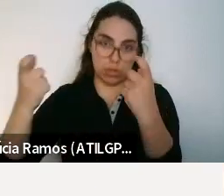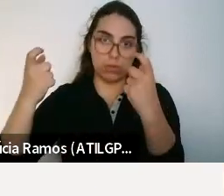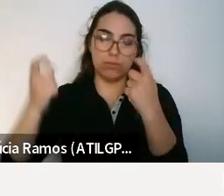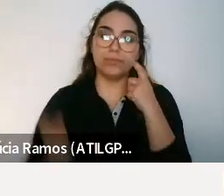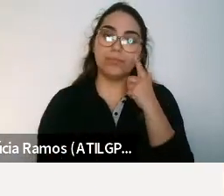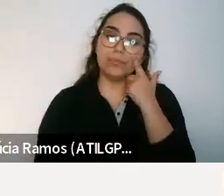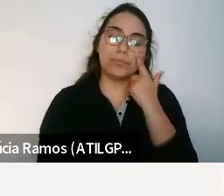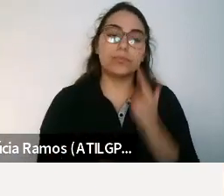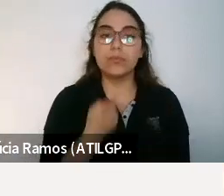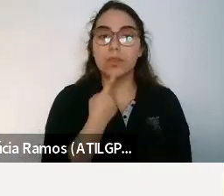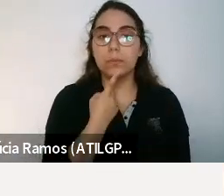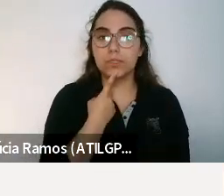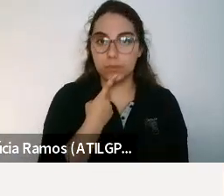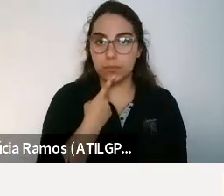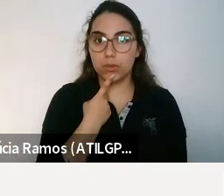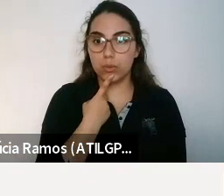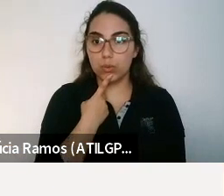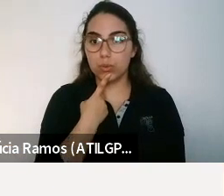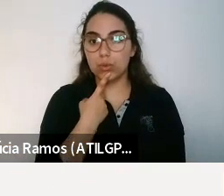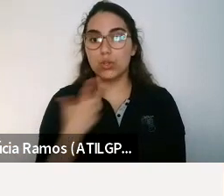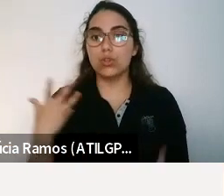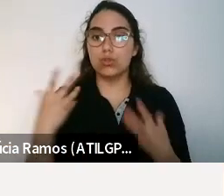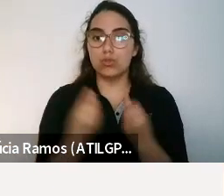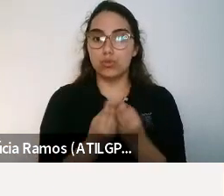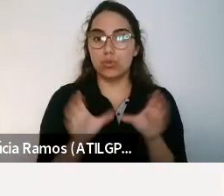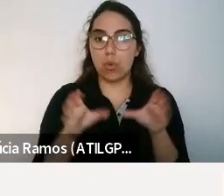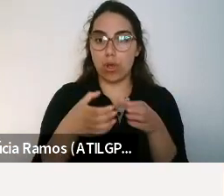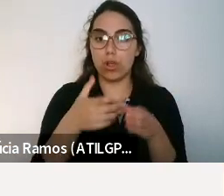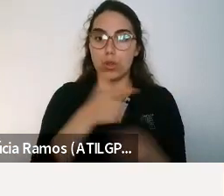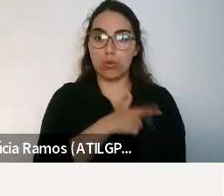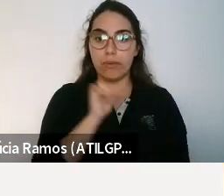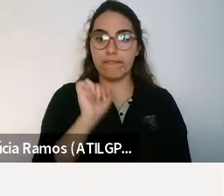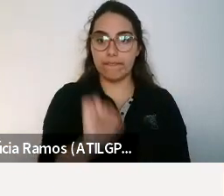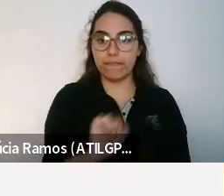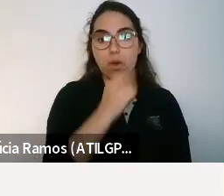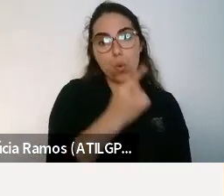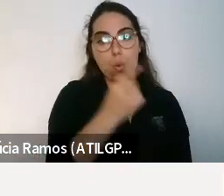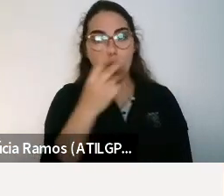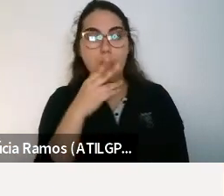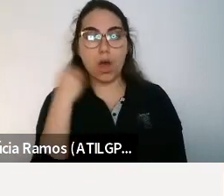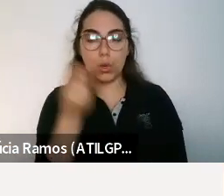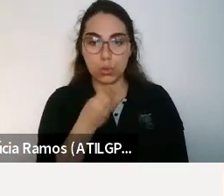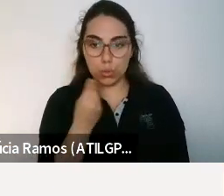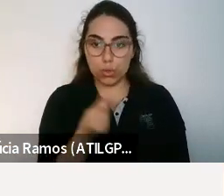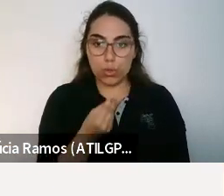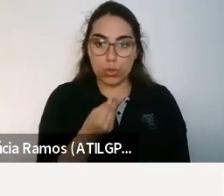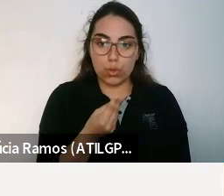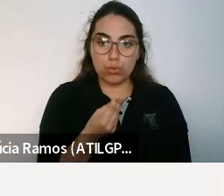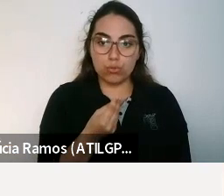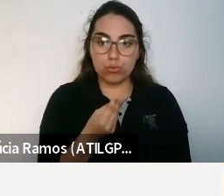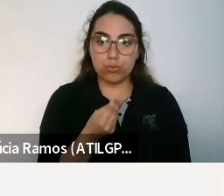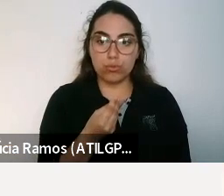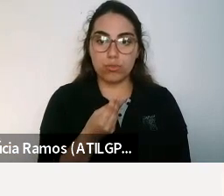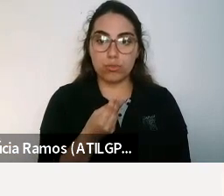foi identificado junto do conselho de turma um ou dois alunos que apresentassem